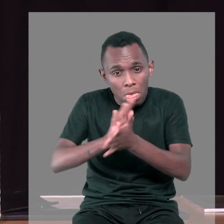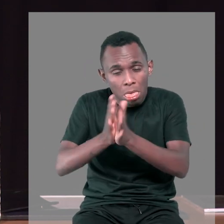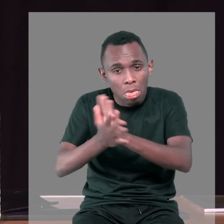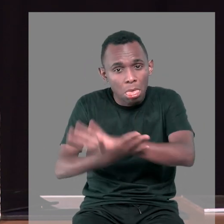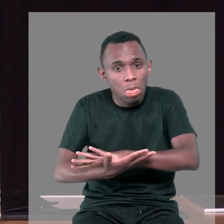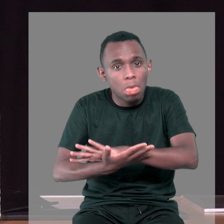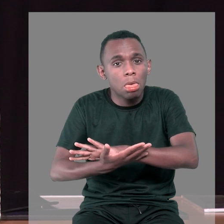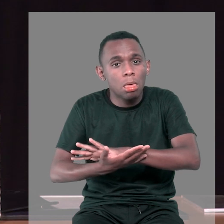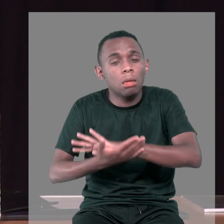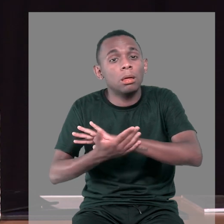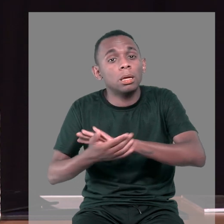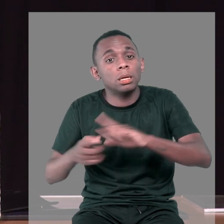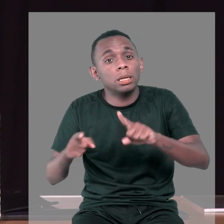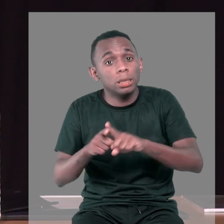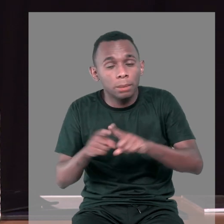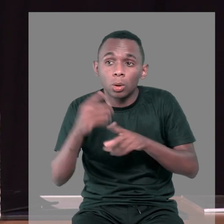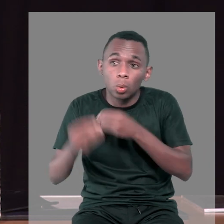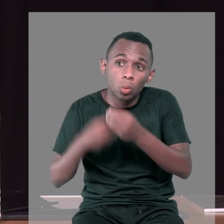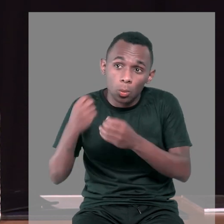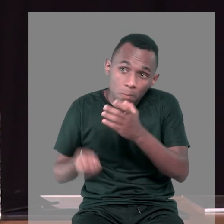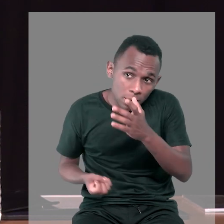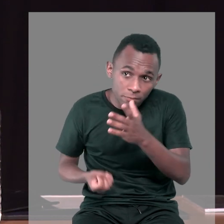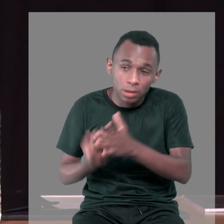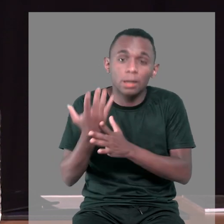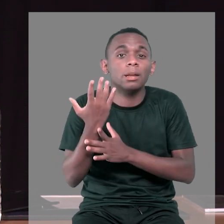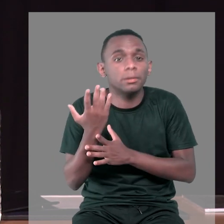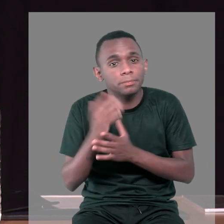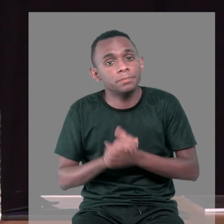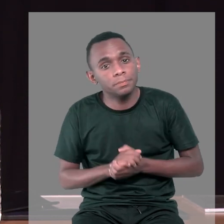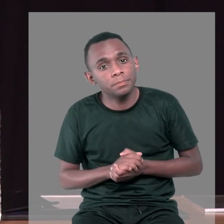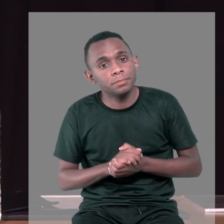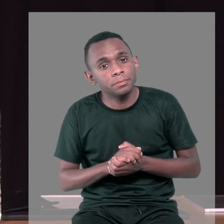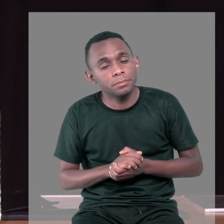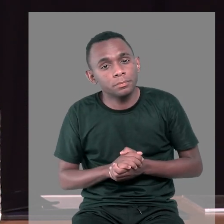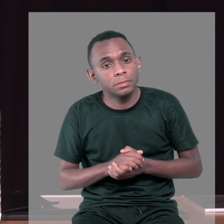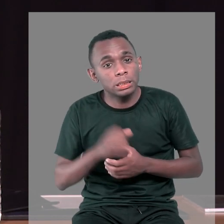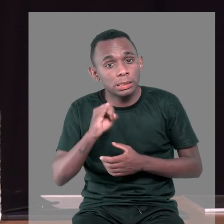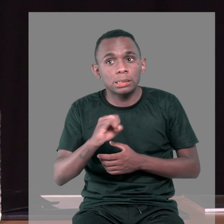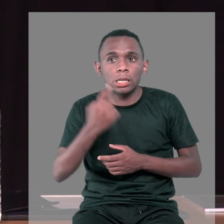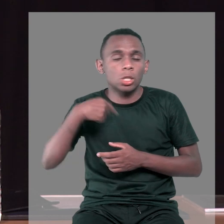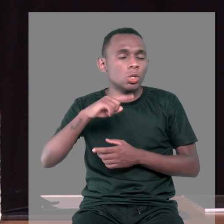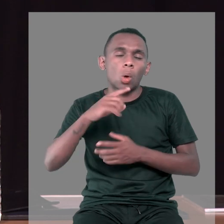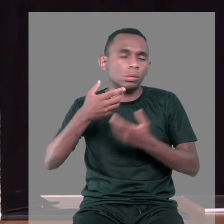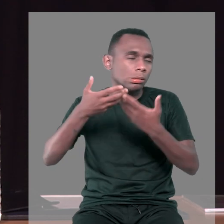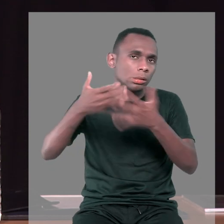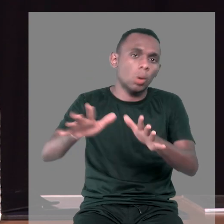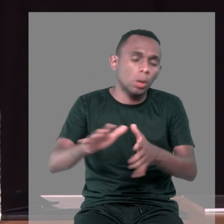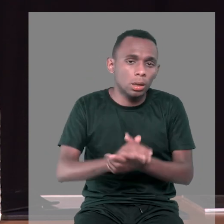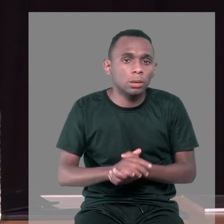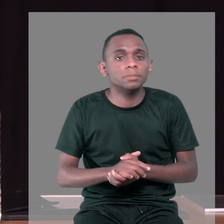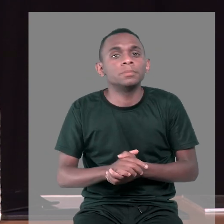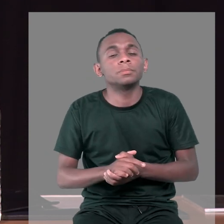Se abrirmos mão desta peça específica, não tem outras, mas se abrirmos